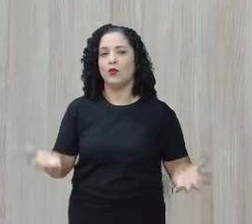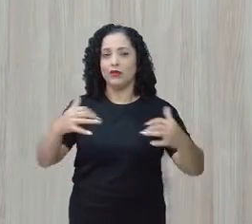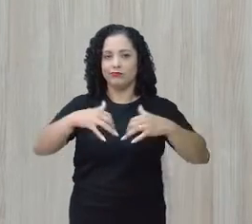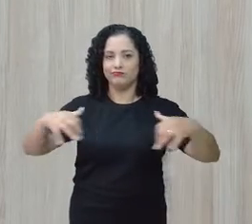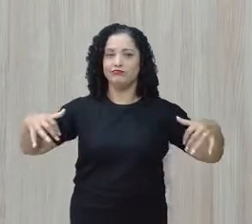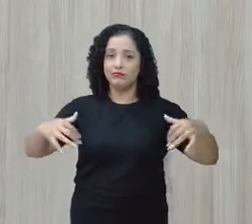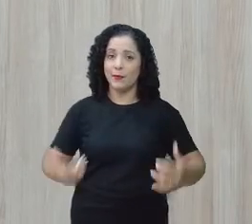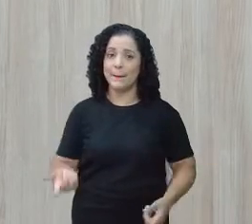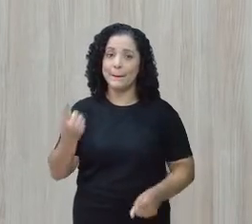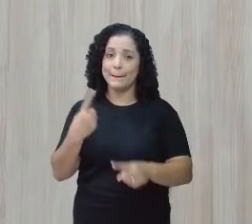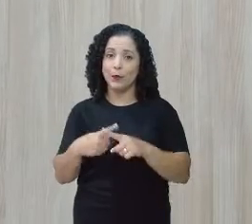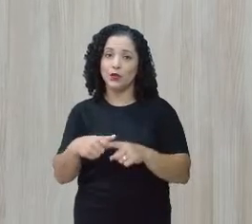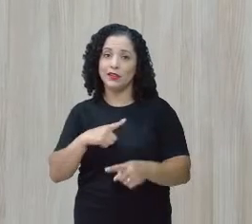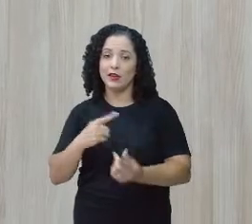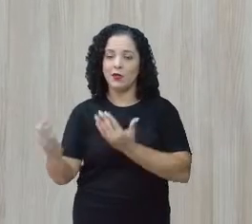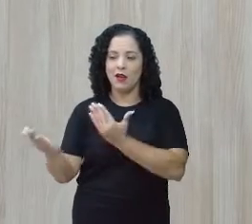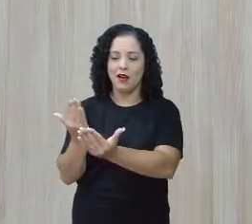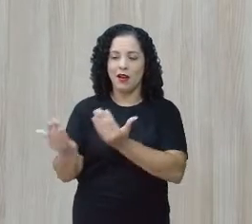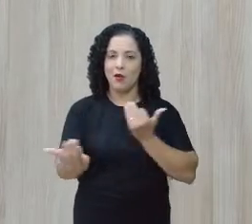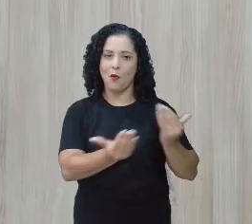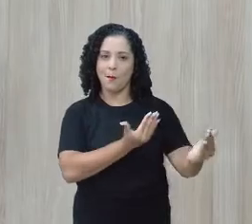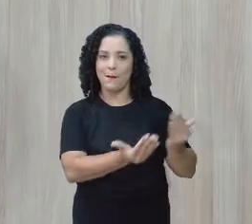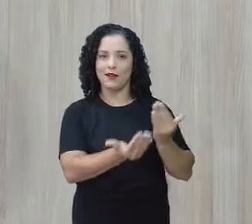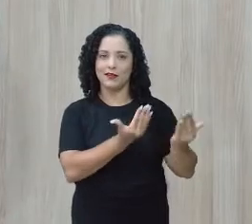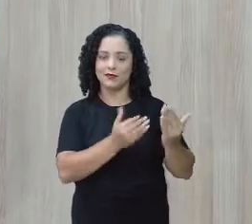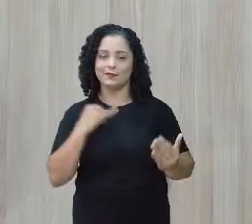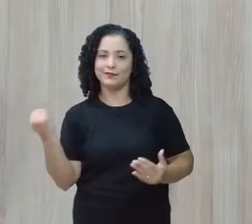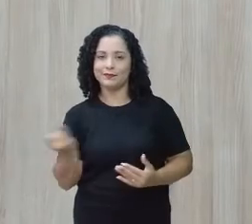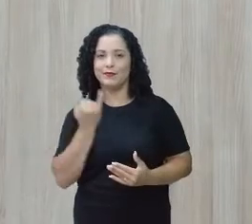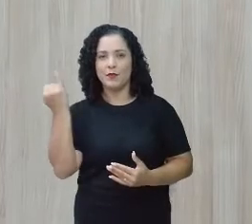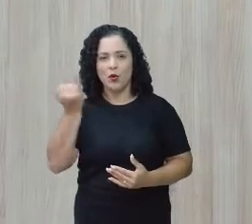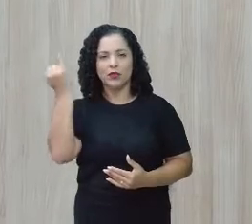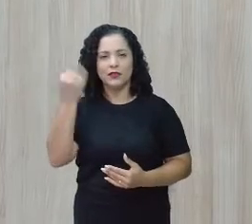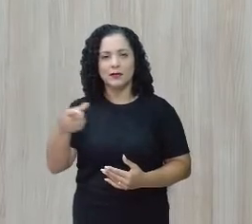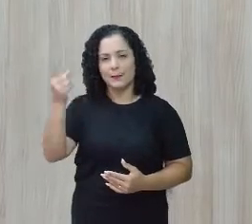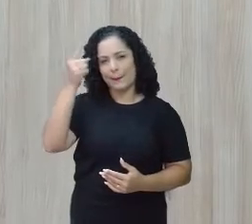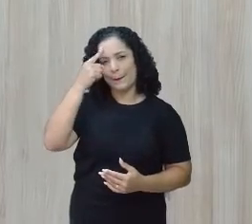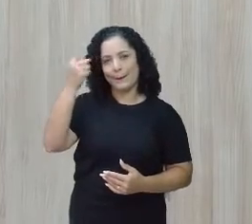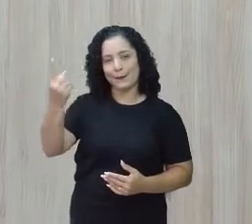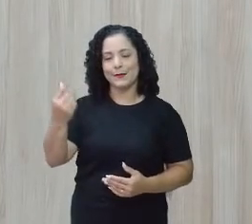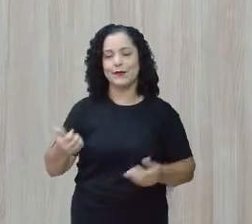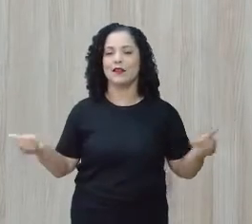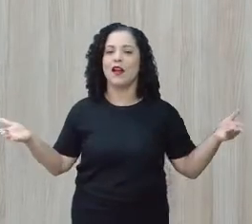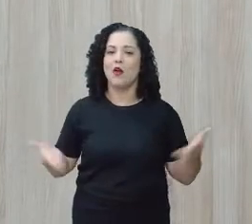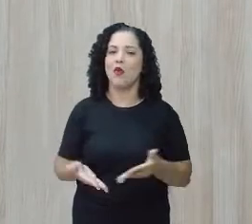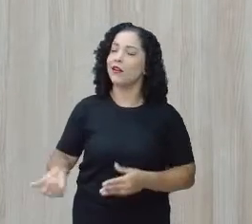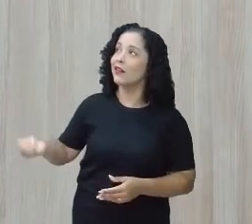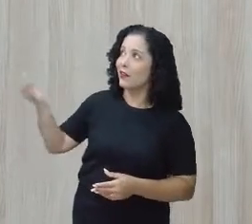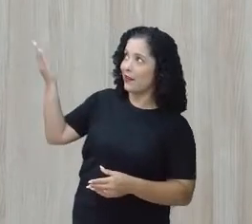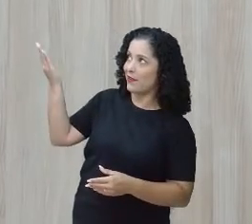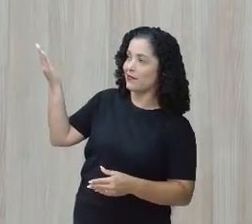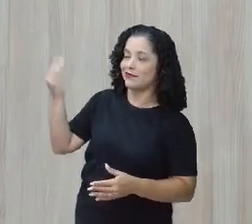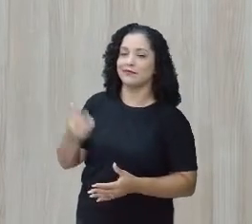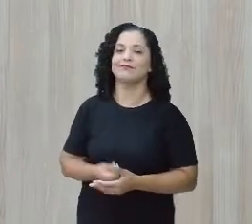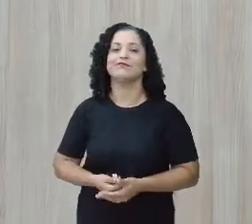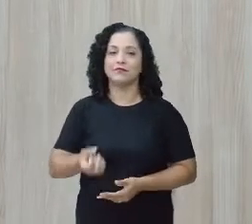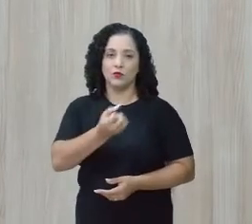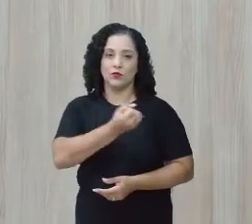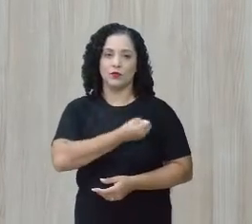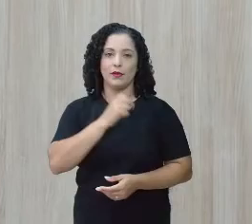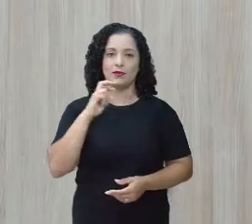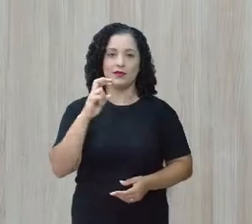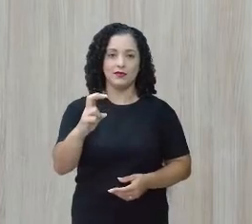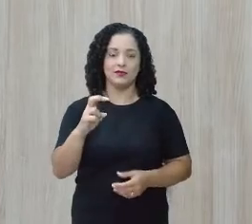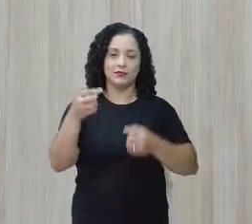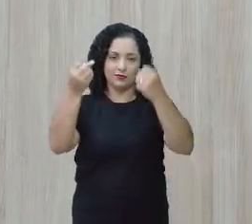uma comparação. Então, é muito importante a gente parar para a gente ver. Então, eu vou aproveitar essa questão aqui, a questão 5, para